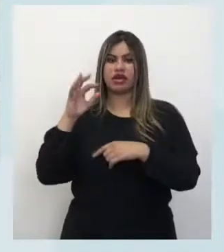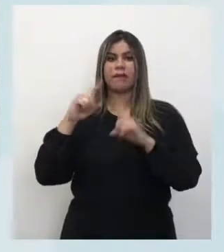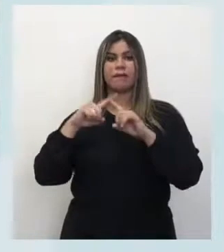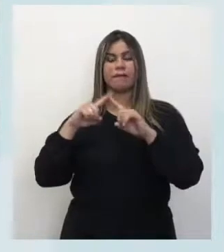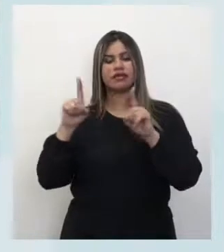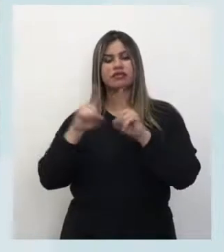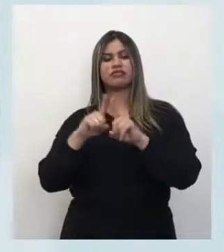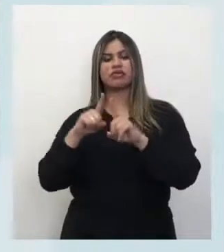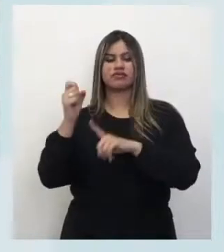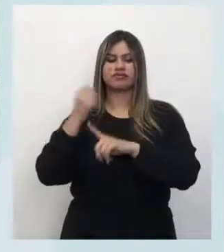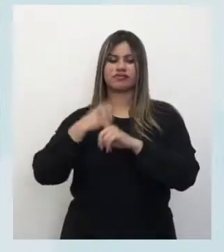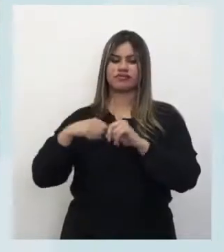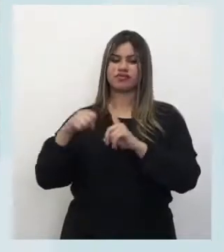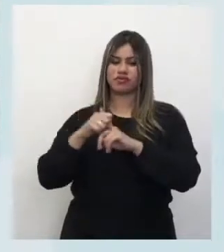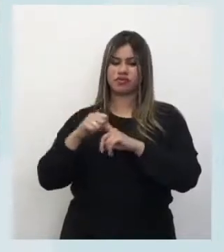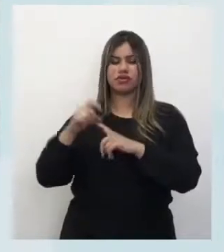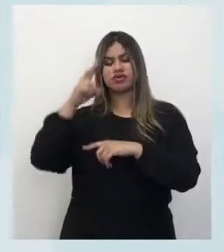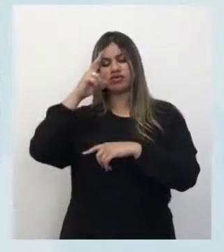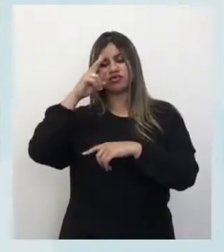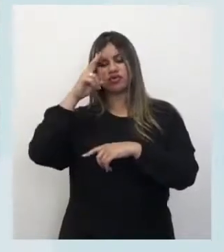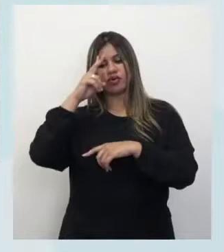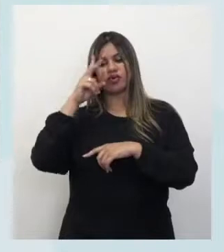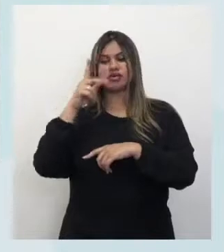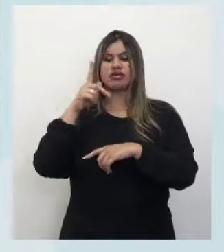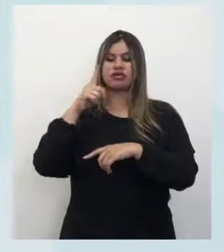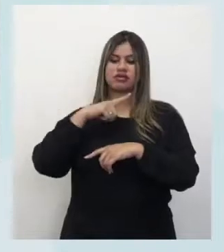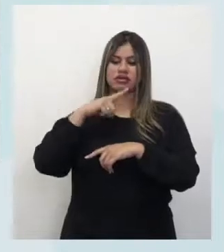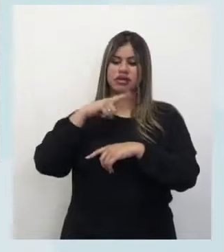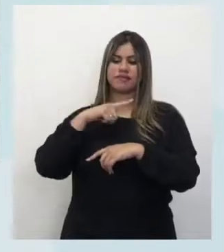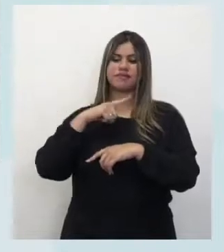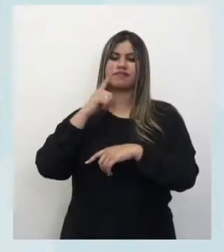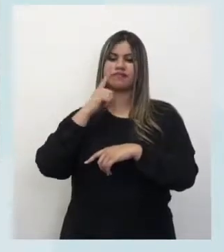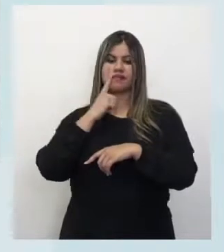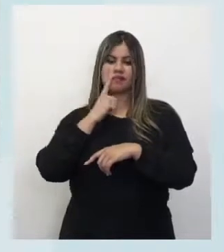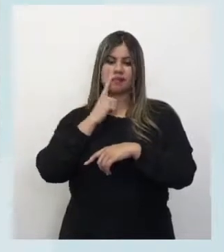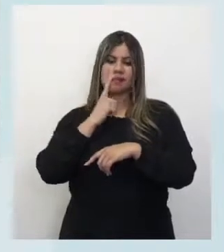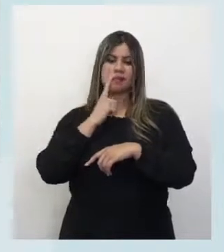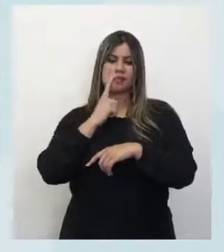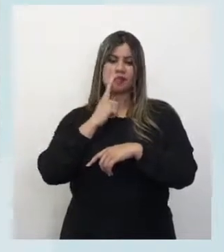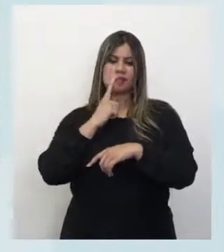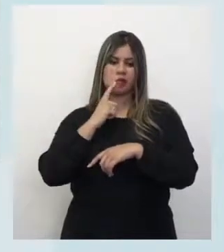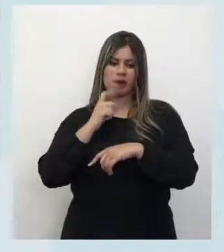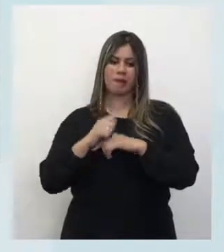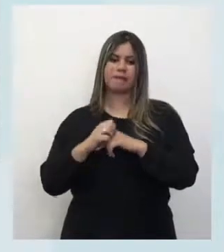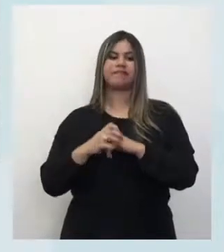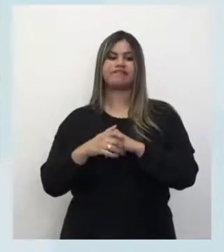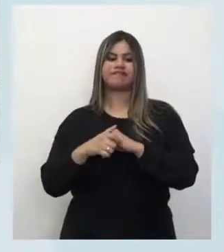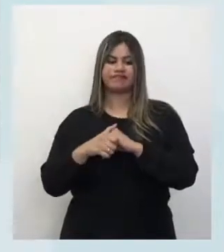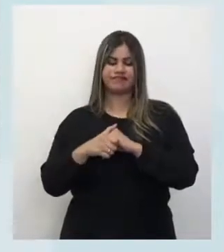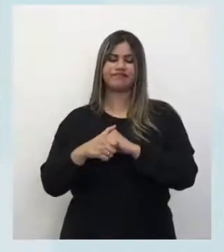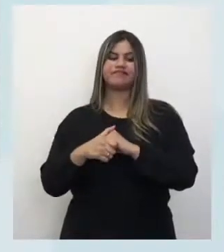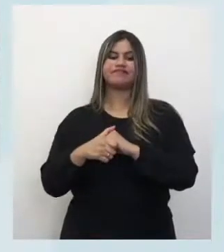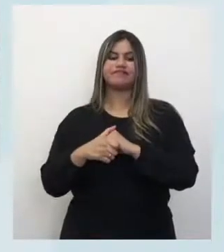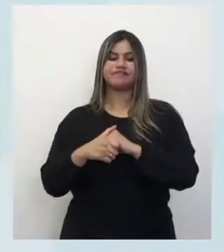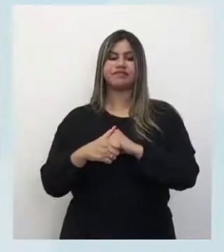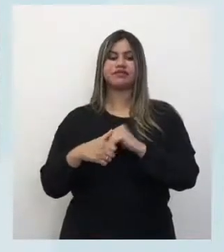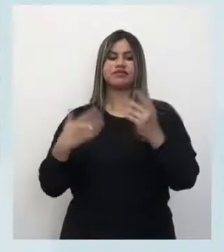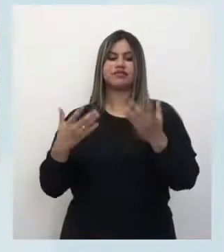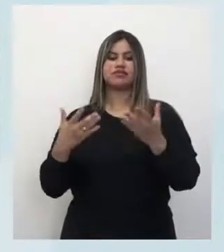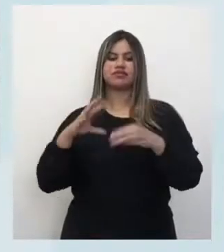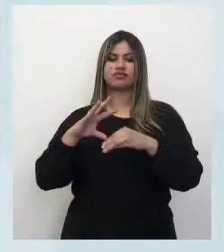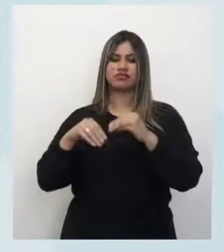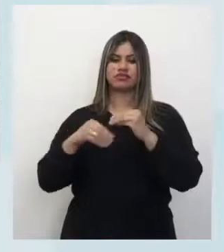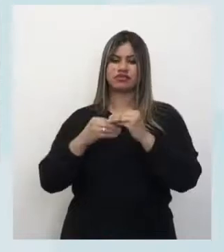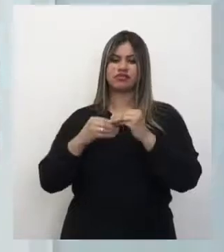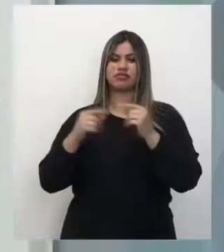filosofia, estuda o Foucault na sociologia, estudamos em história também, Luíse? Estudamos história também. Estudamos o Foucault lá em história. Então ele produziu, assim